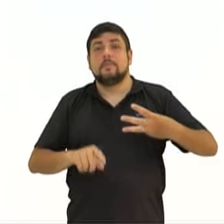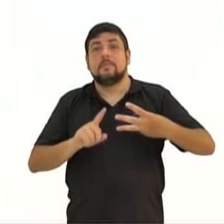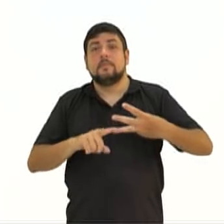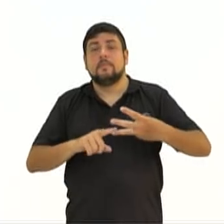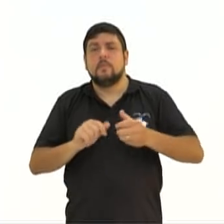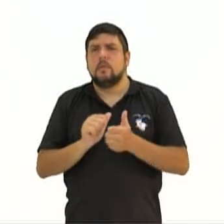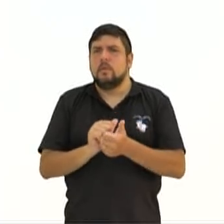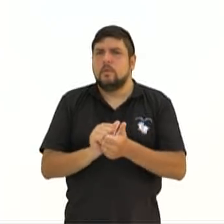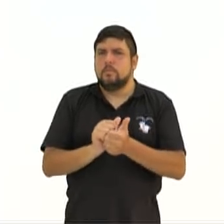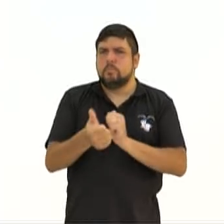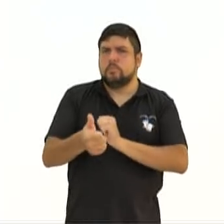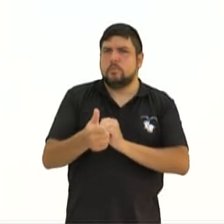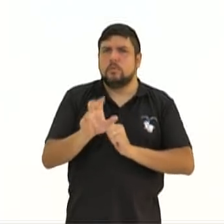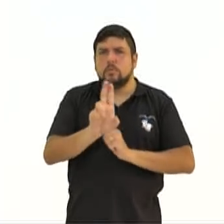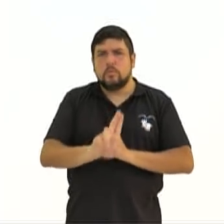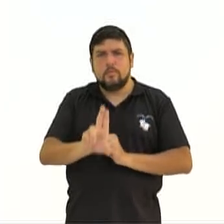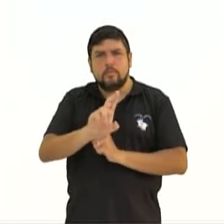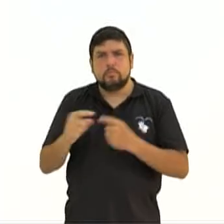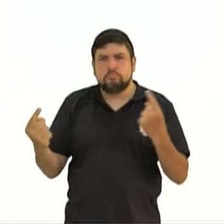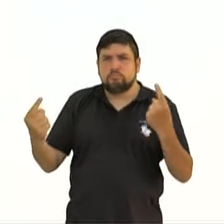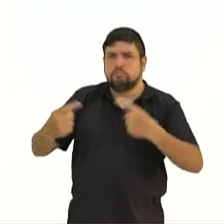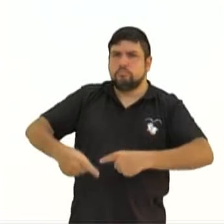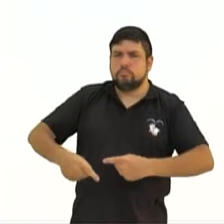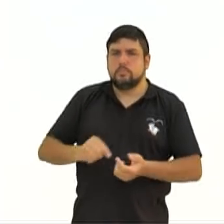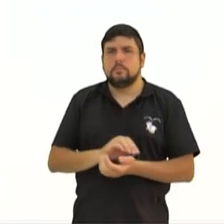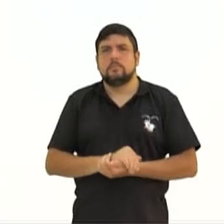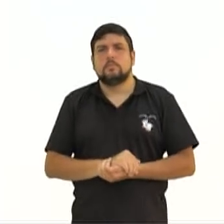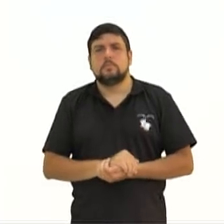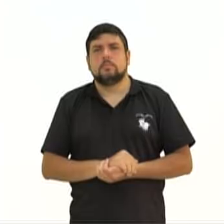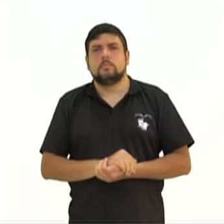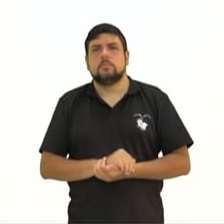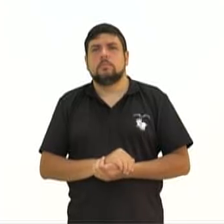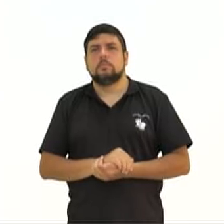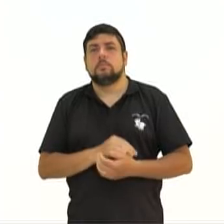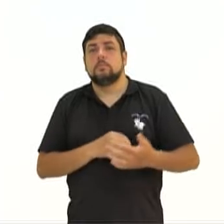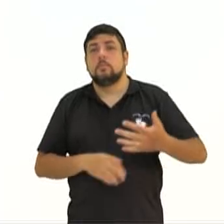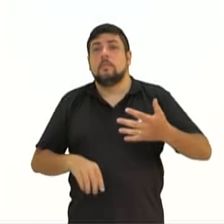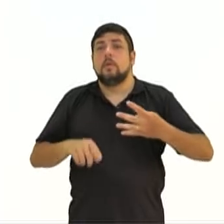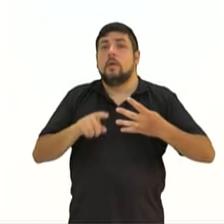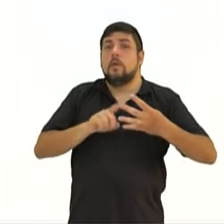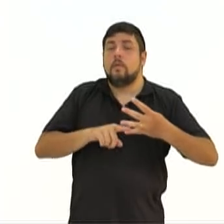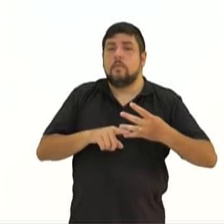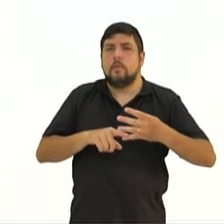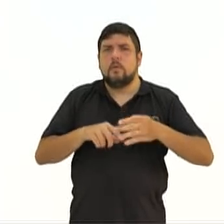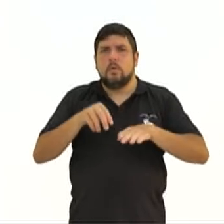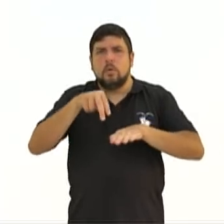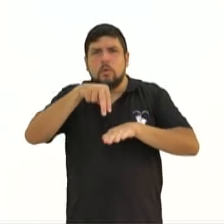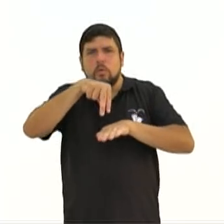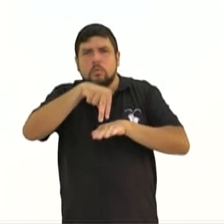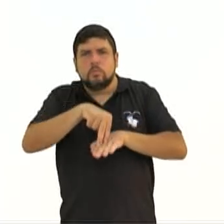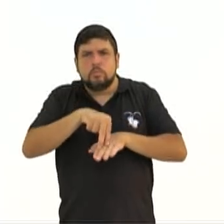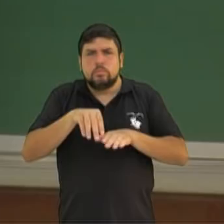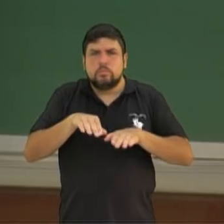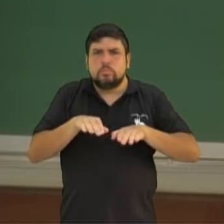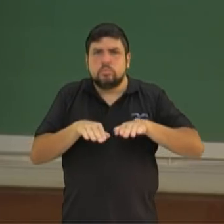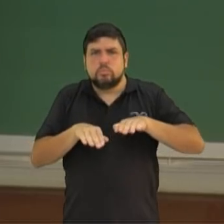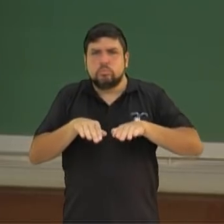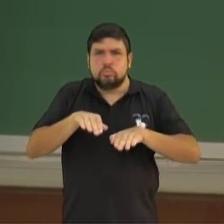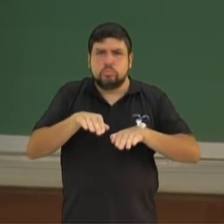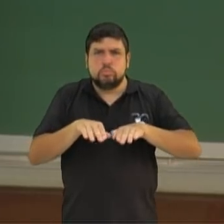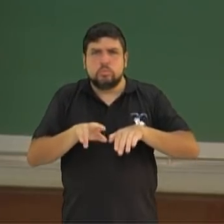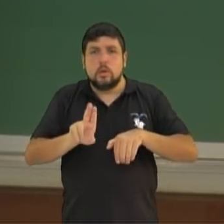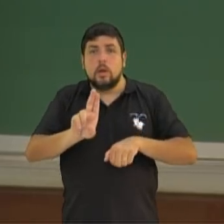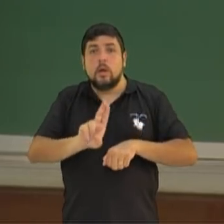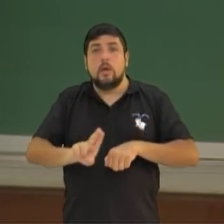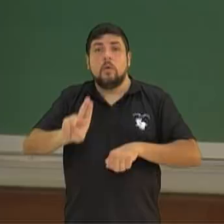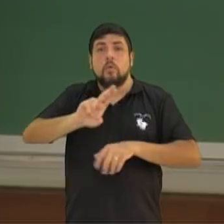que é o uso nas competições, para equilibrismo e manobras, que é o uso artístico